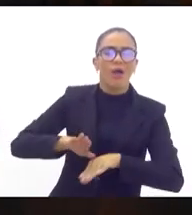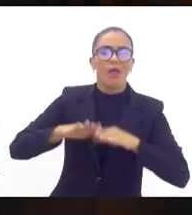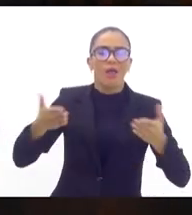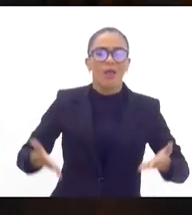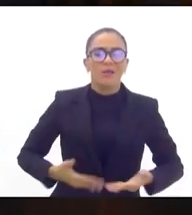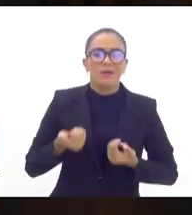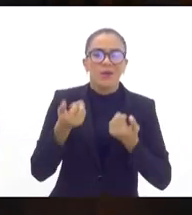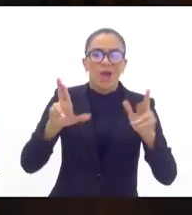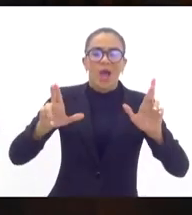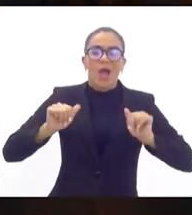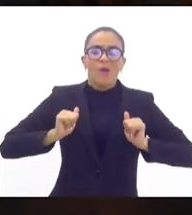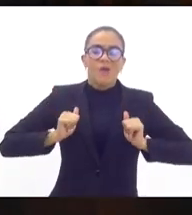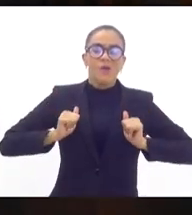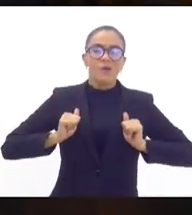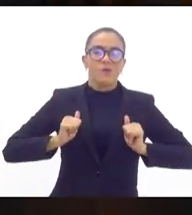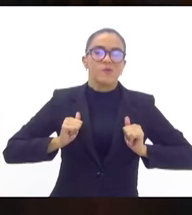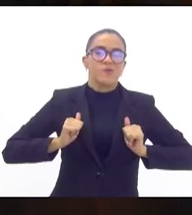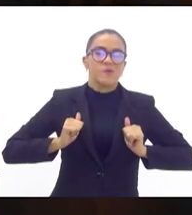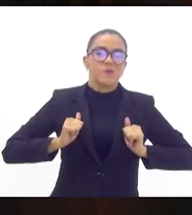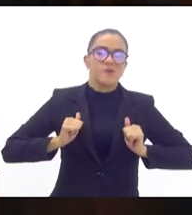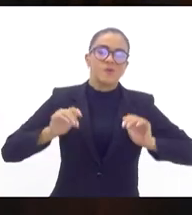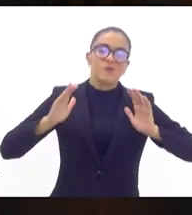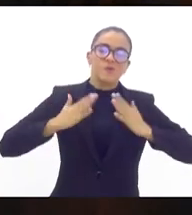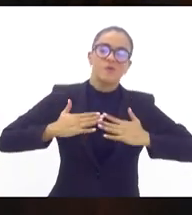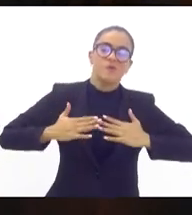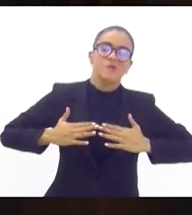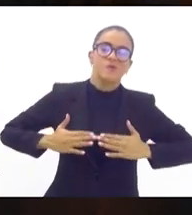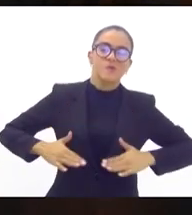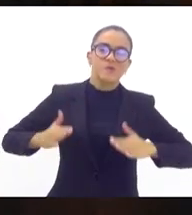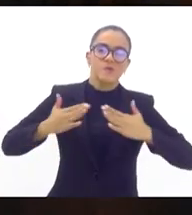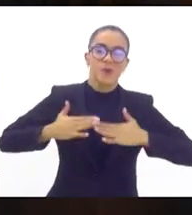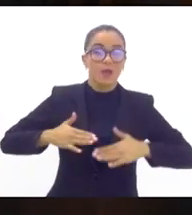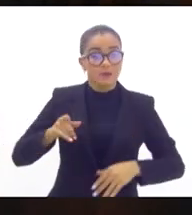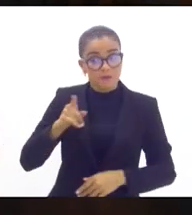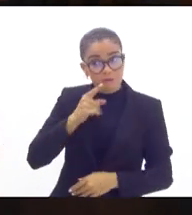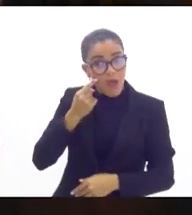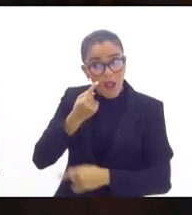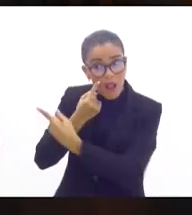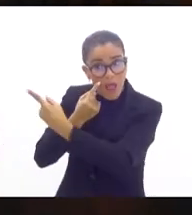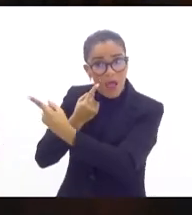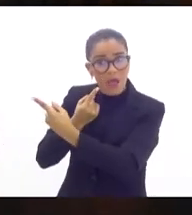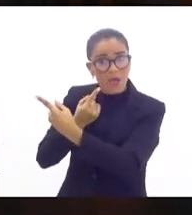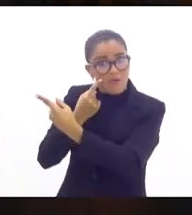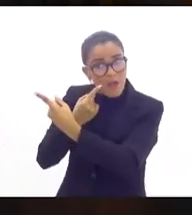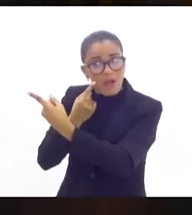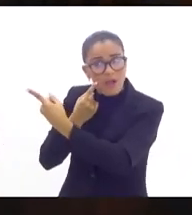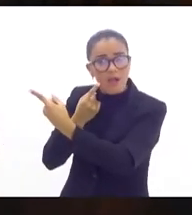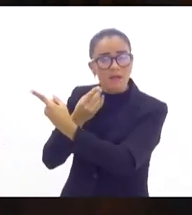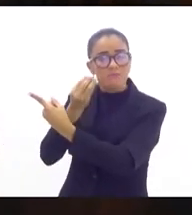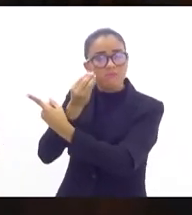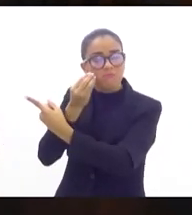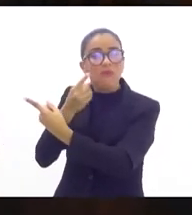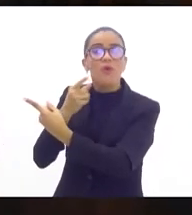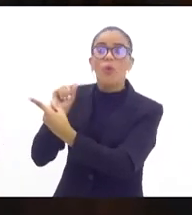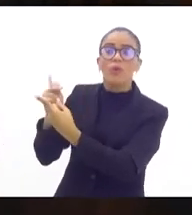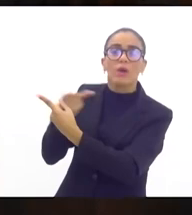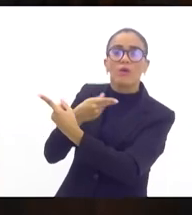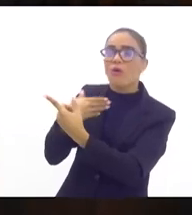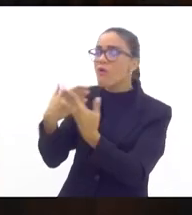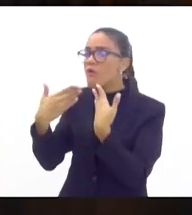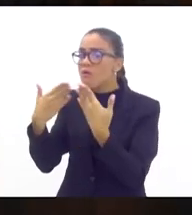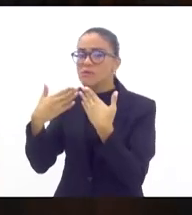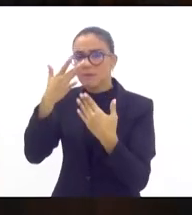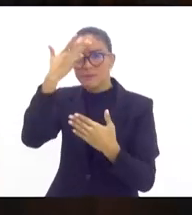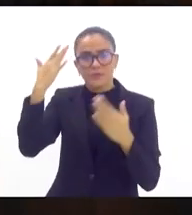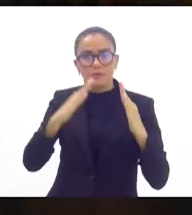tentando achar soluções atrás do ar condicionado vai lá tentar vai lá no local ver o que que tá acontecendo vai conversar com o